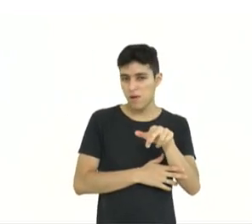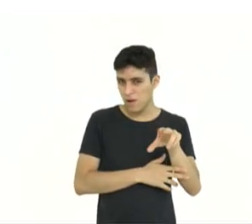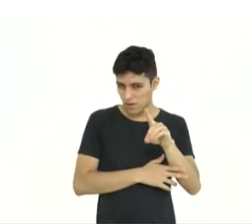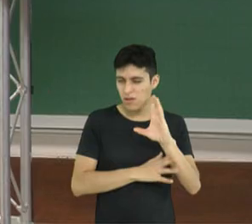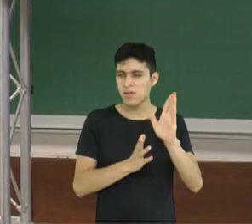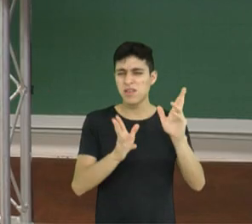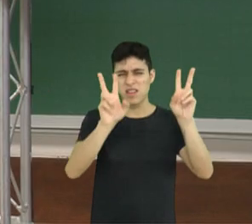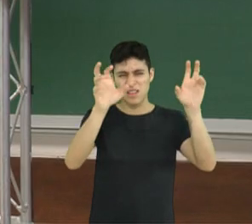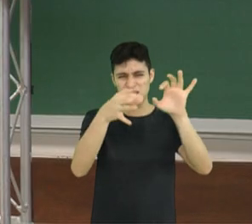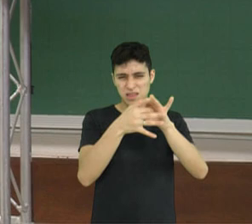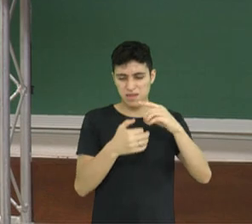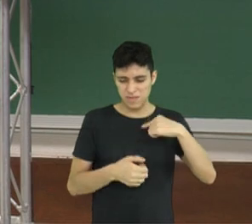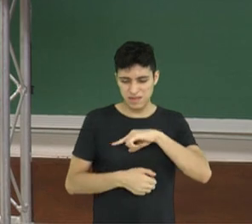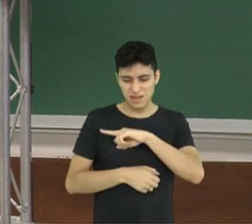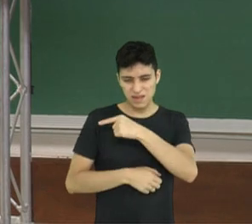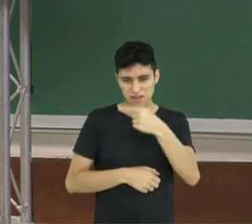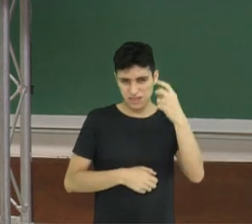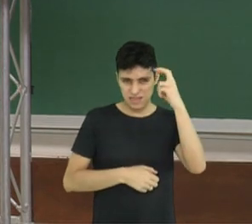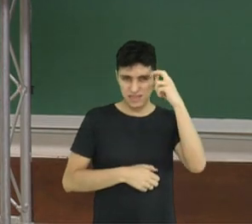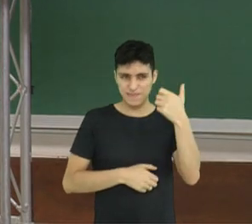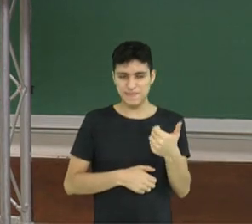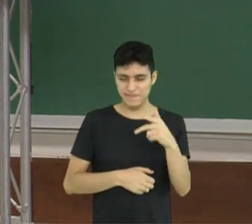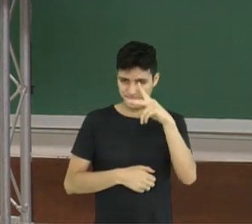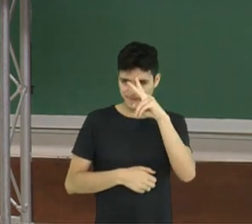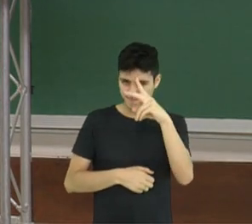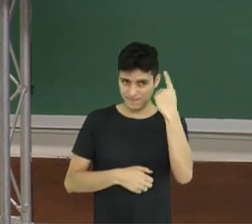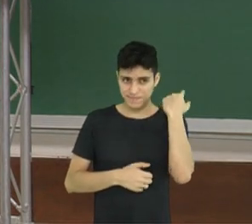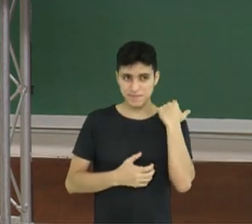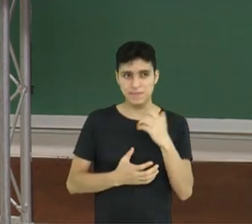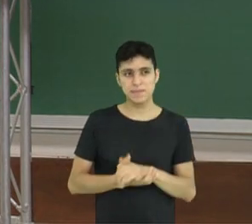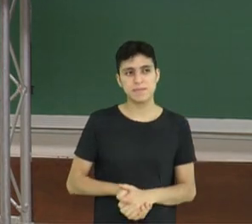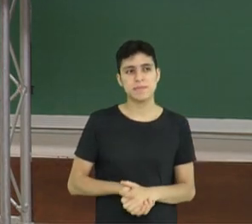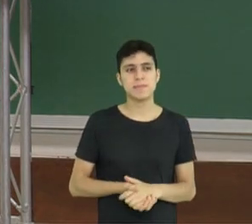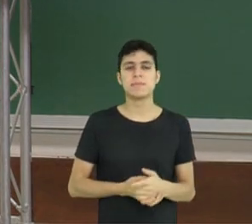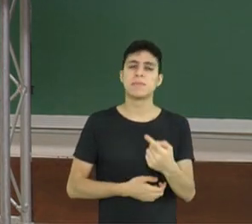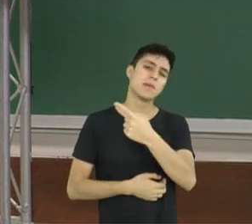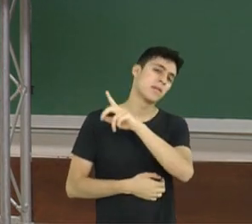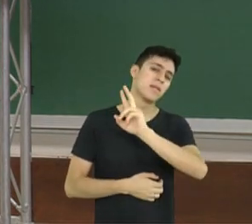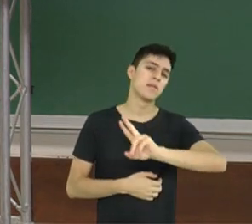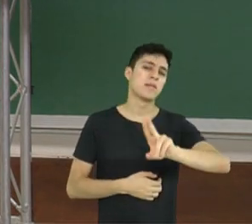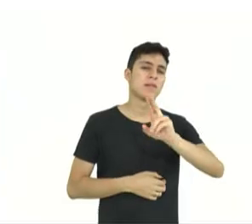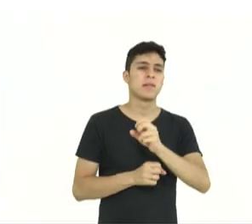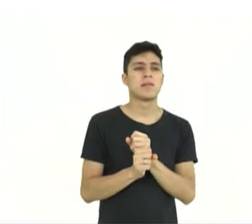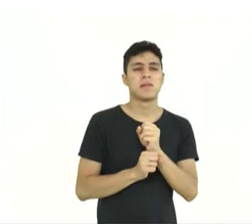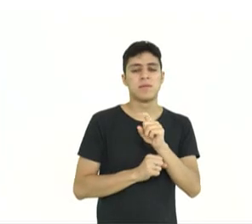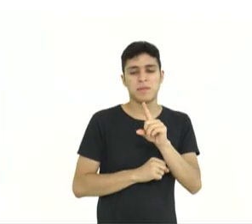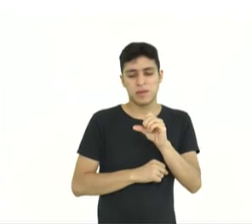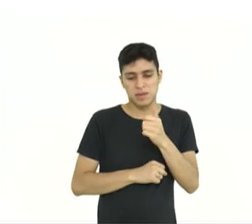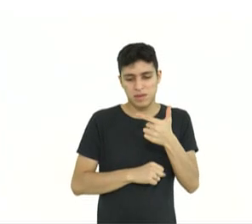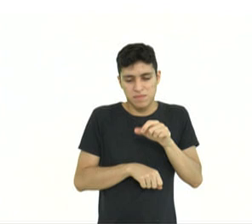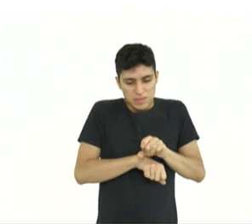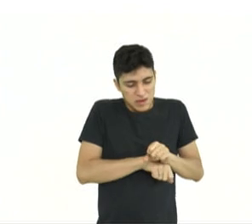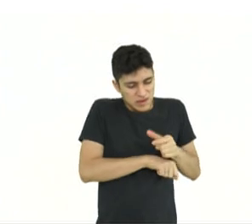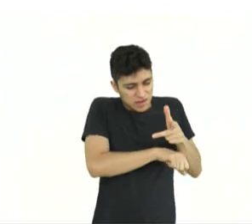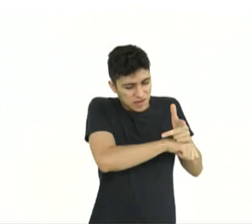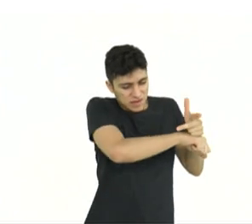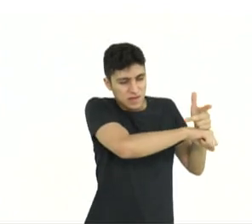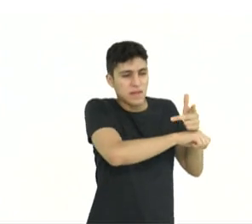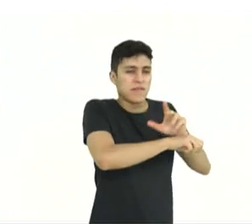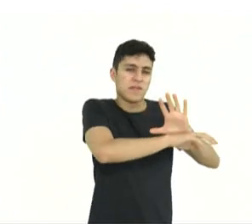semana cultural né da atividade Oi e ele fez ali em 1912 parou de fazer filmes